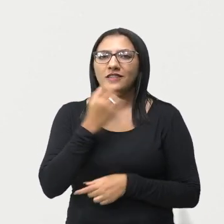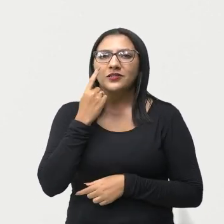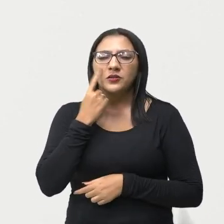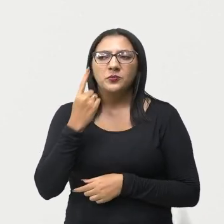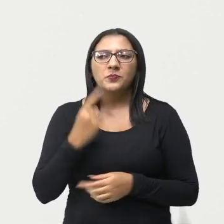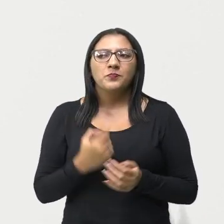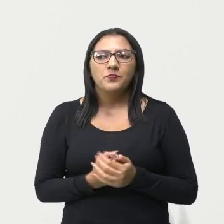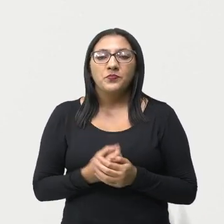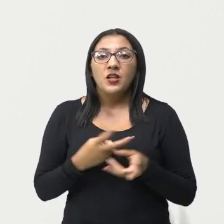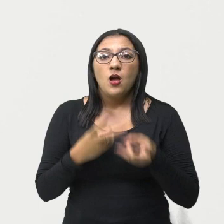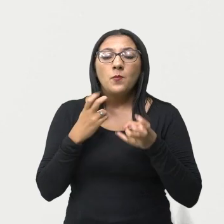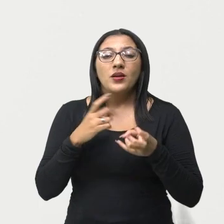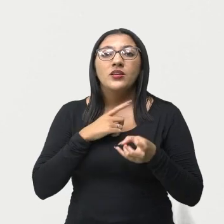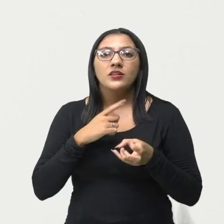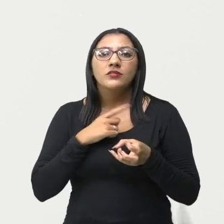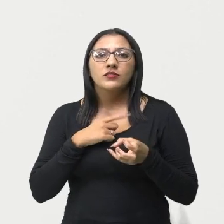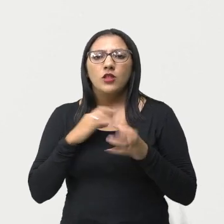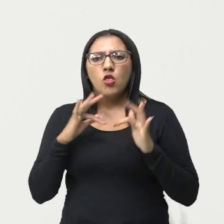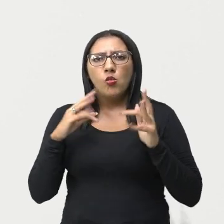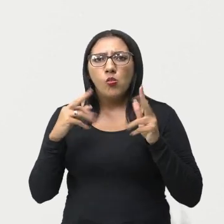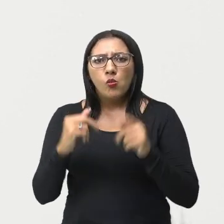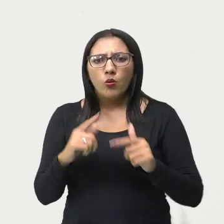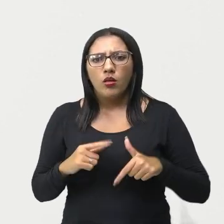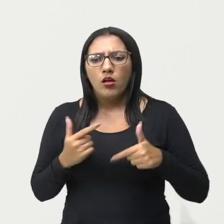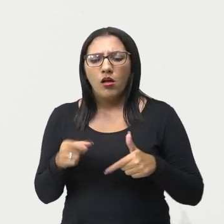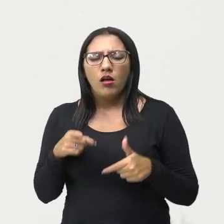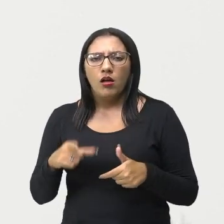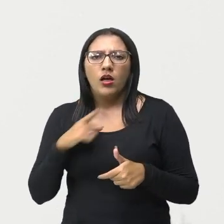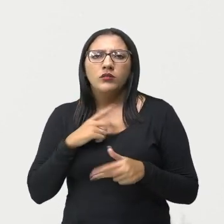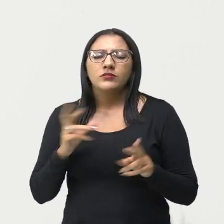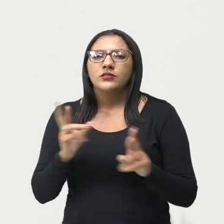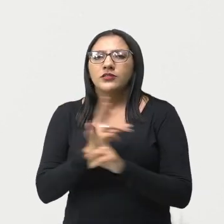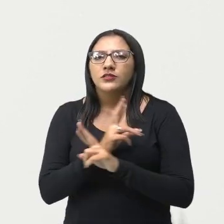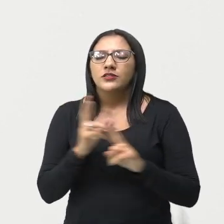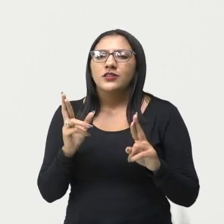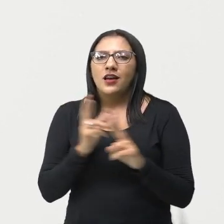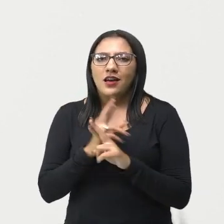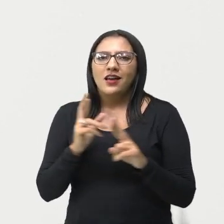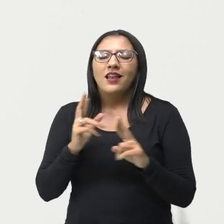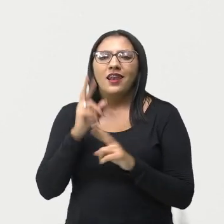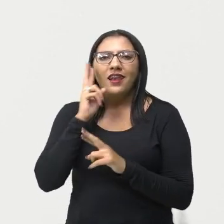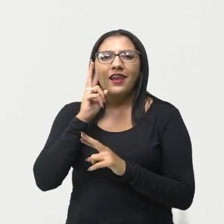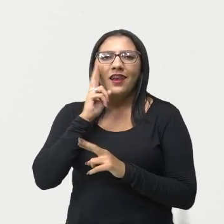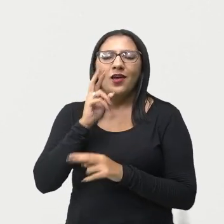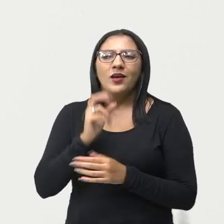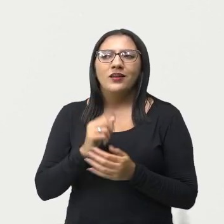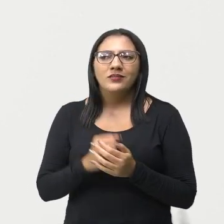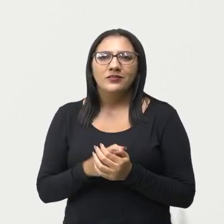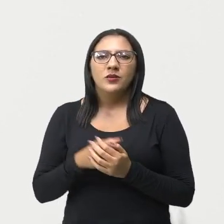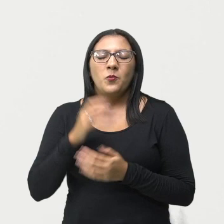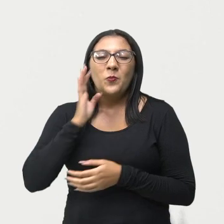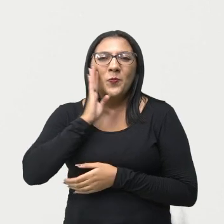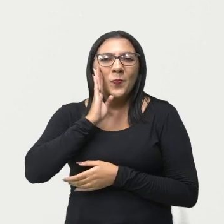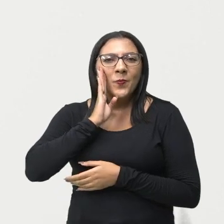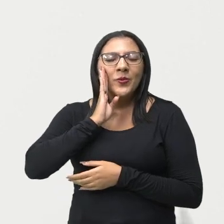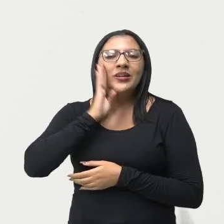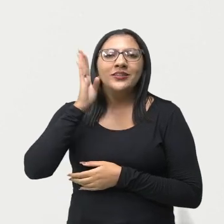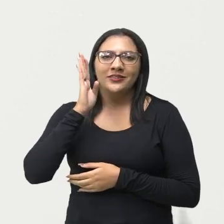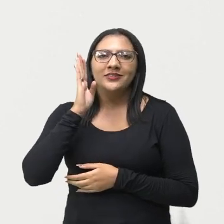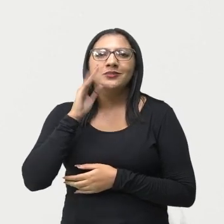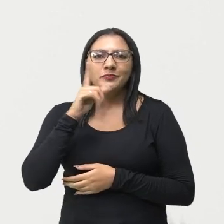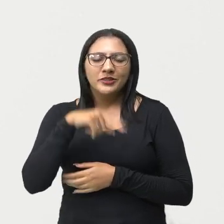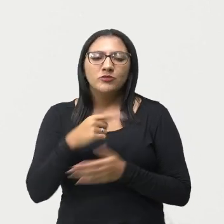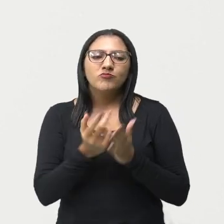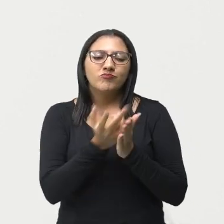tudo isso aqui, toda essa ação também se relaciona com o que ocorreu após esse